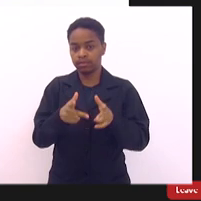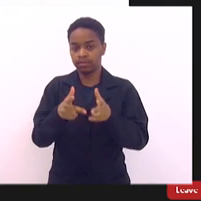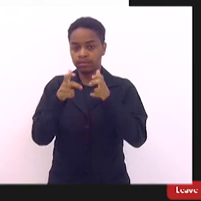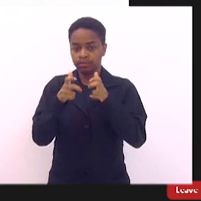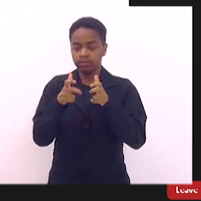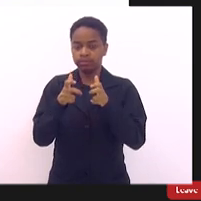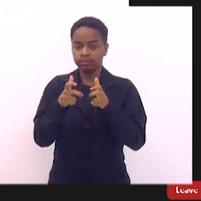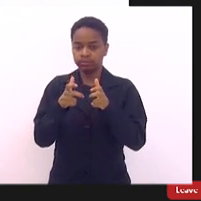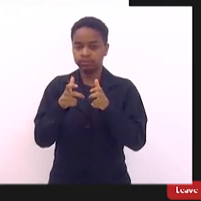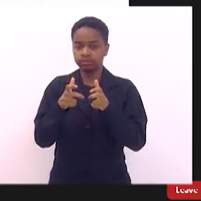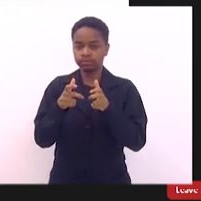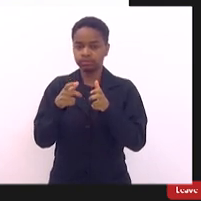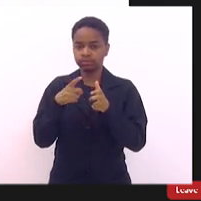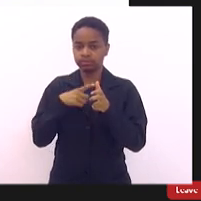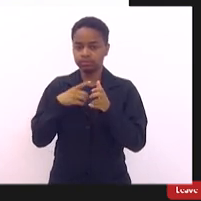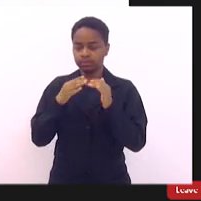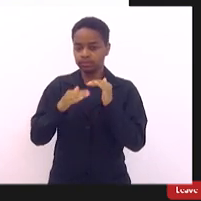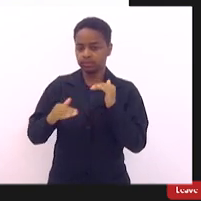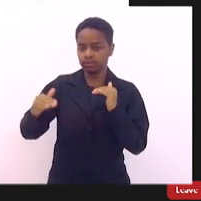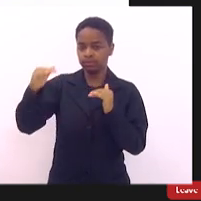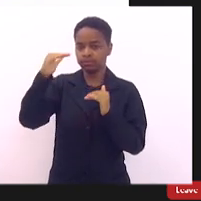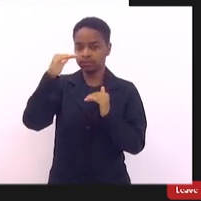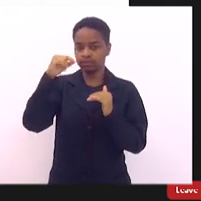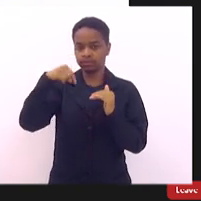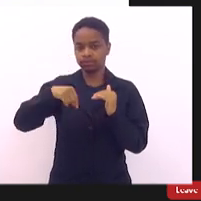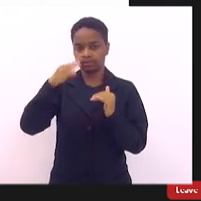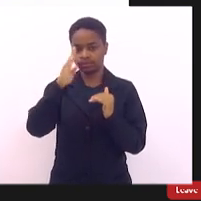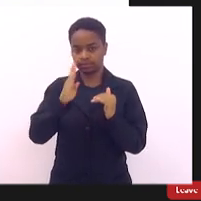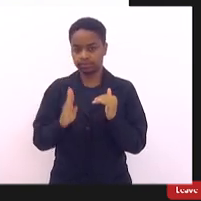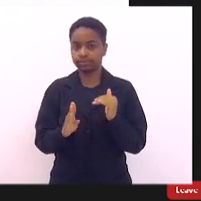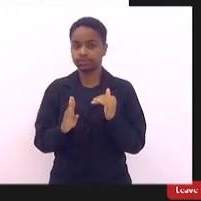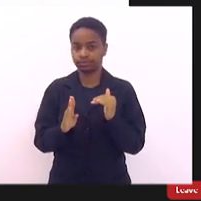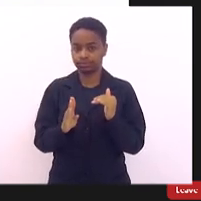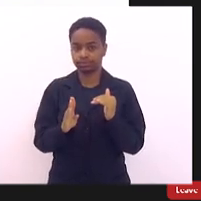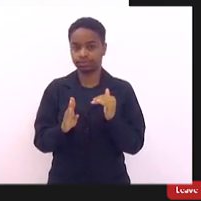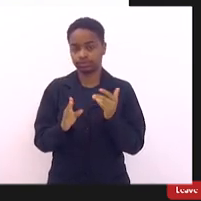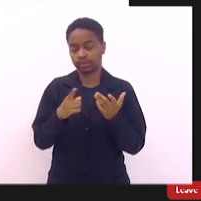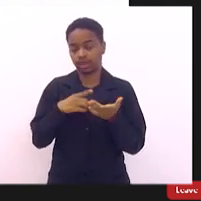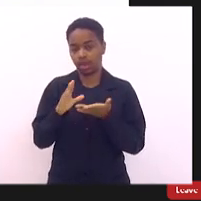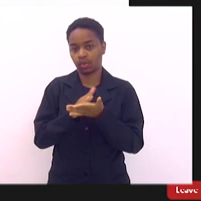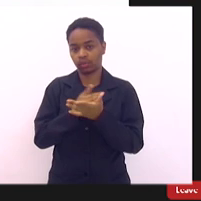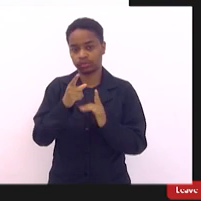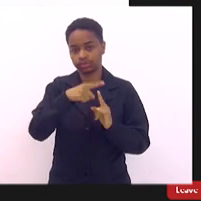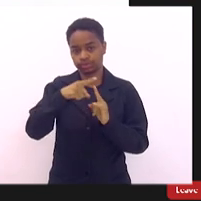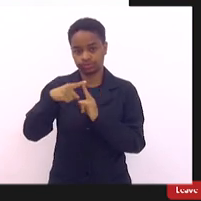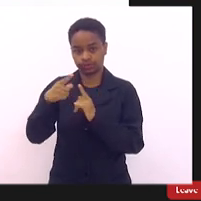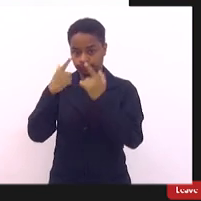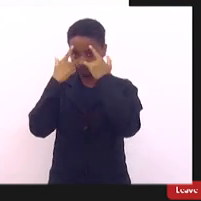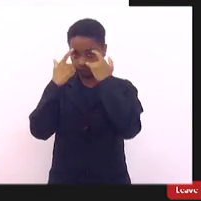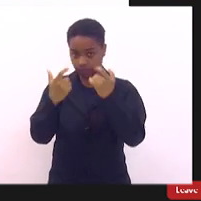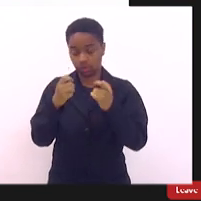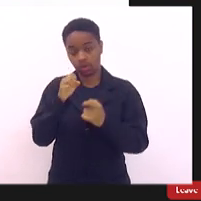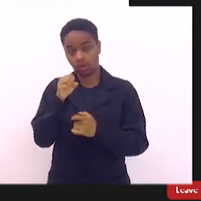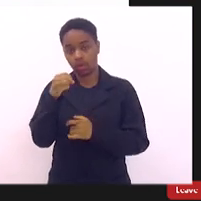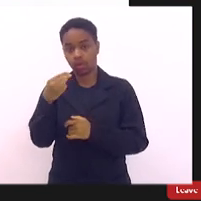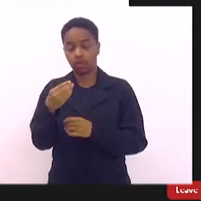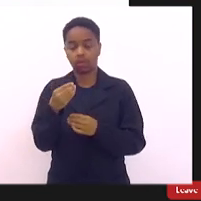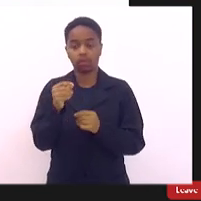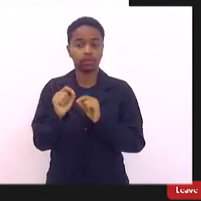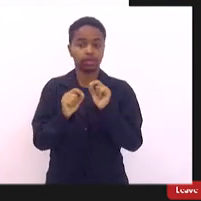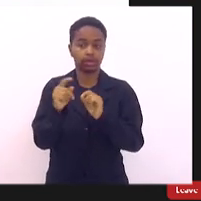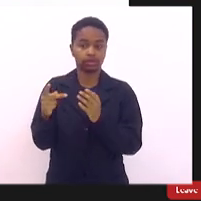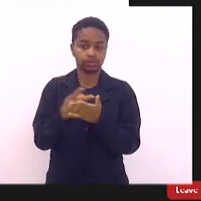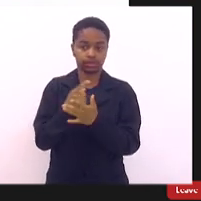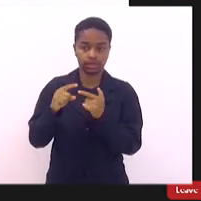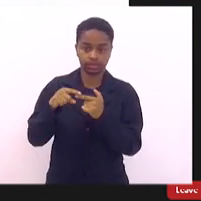identificando uma prevalência maior em geral no Brasil, seja de alguns tipos de violência, seja dos efeitos. Eu vou chegar um